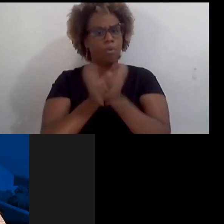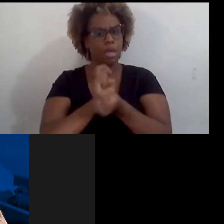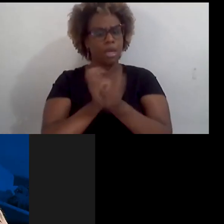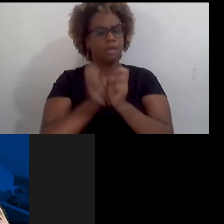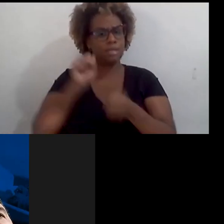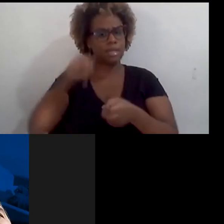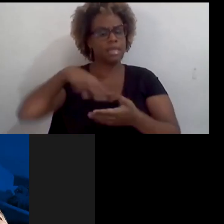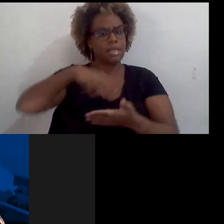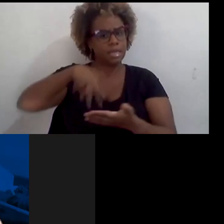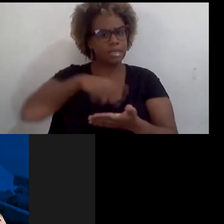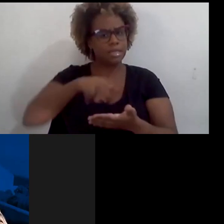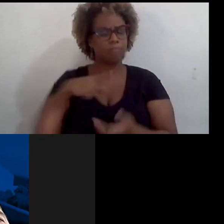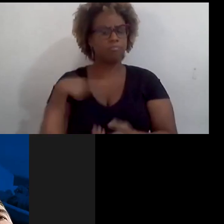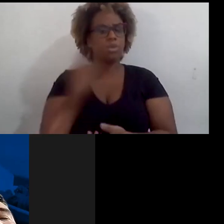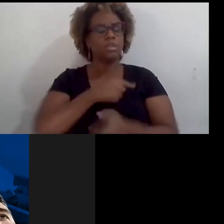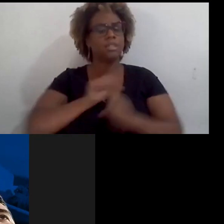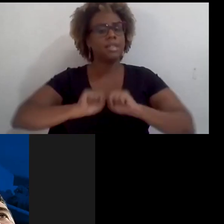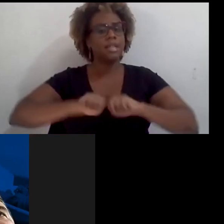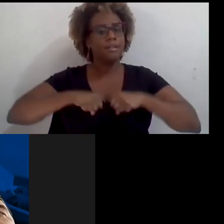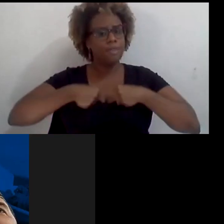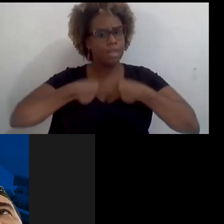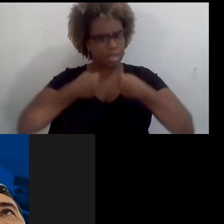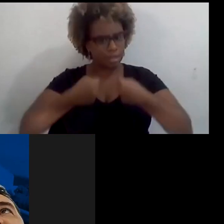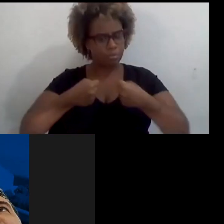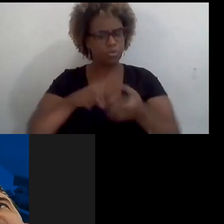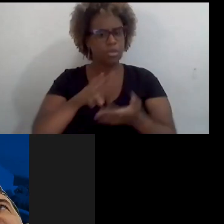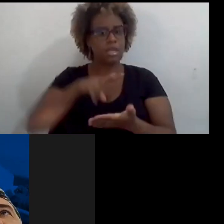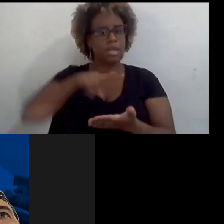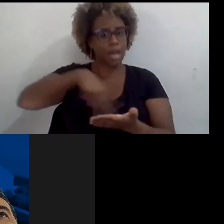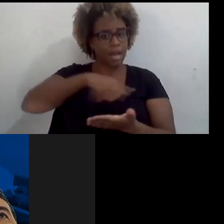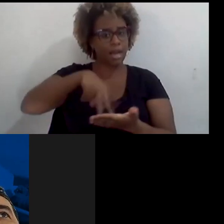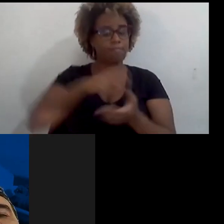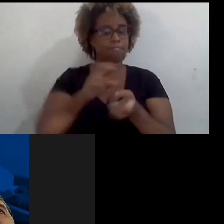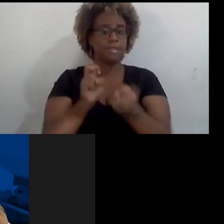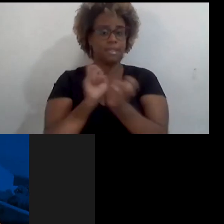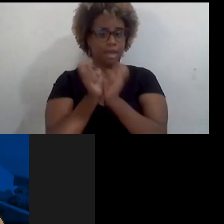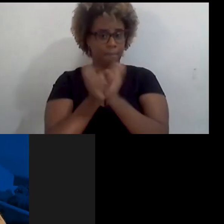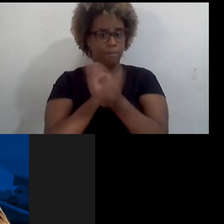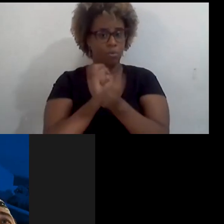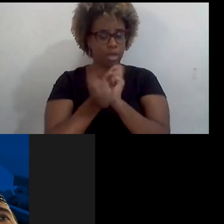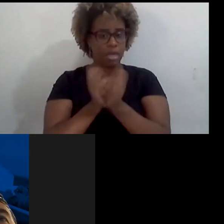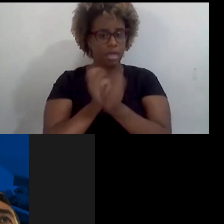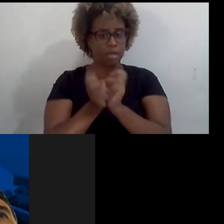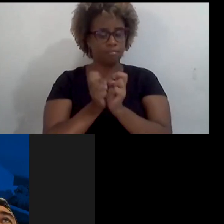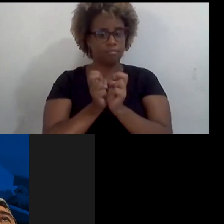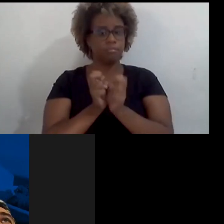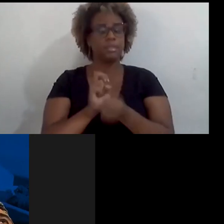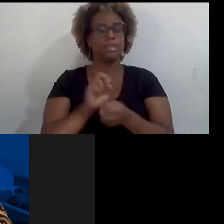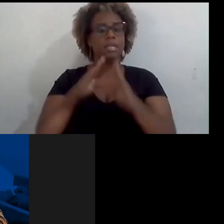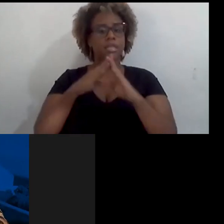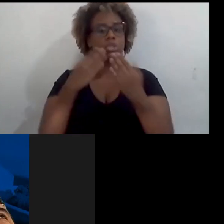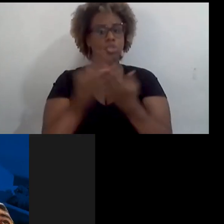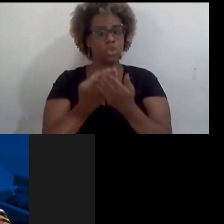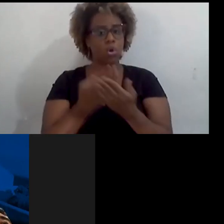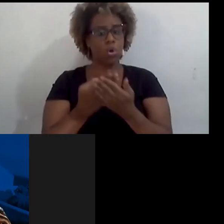nós estamos defendendo que a capoeira seja universalizada nas escolas públicas. E estamos sugerindo um